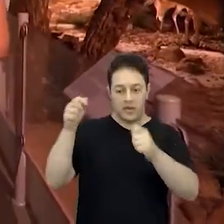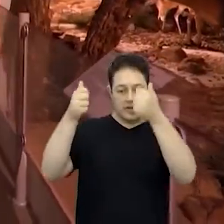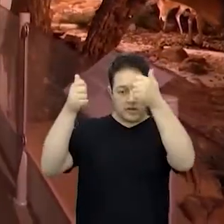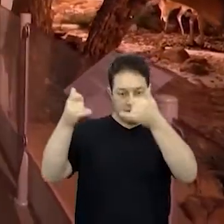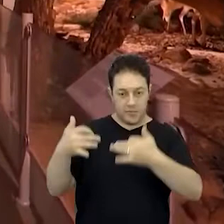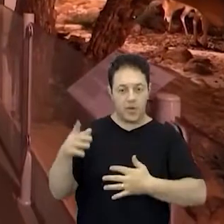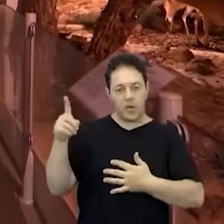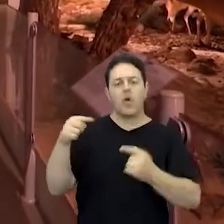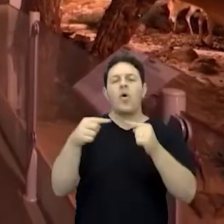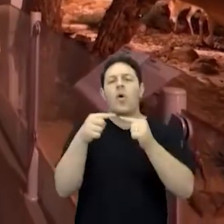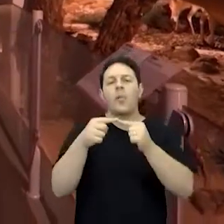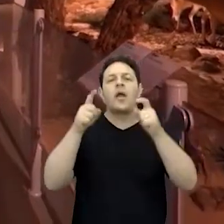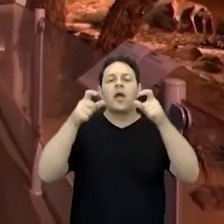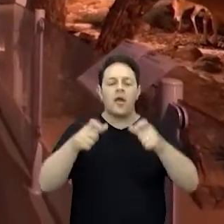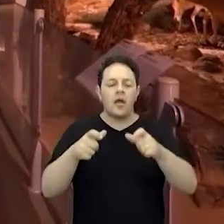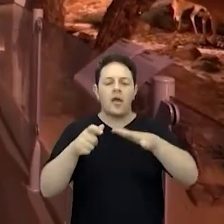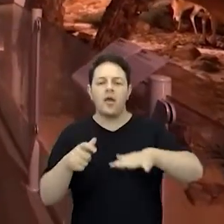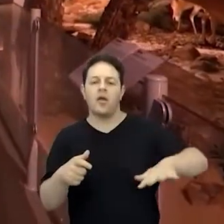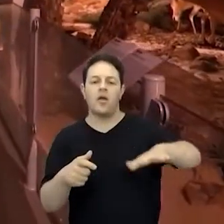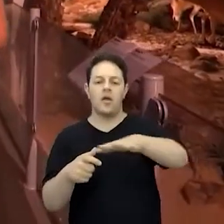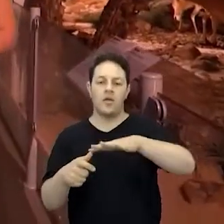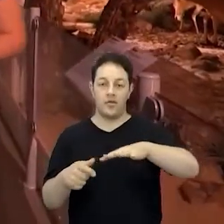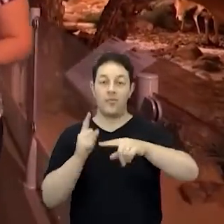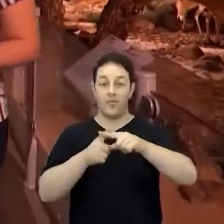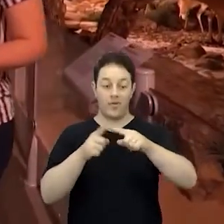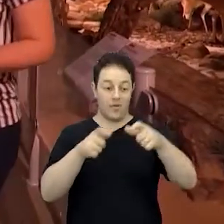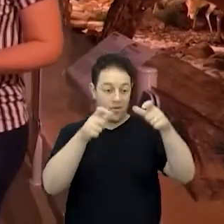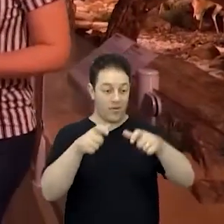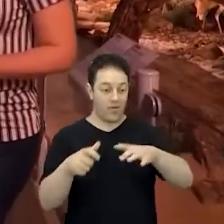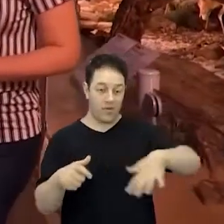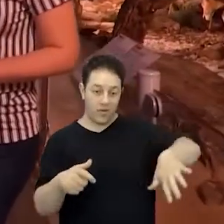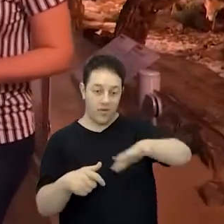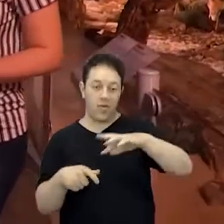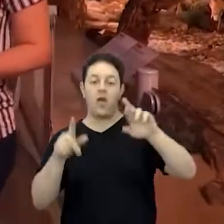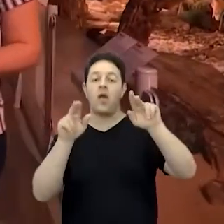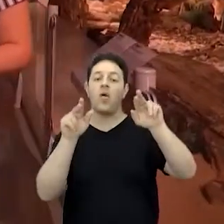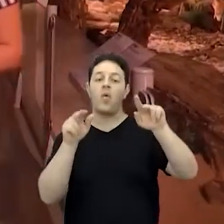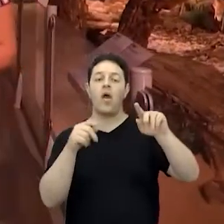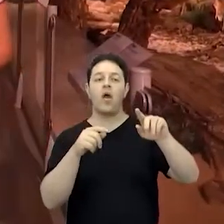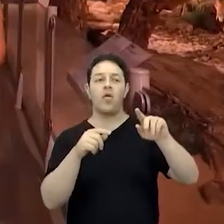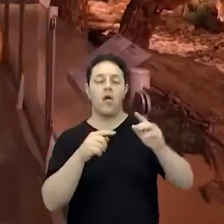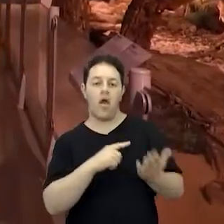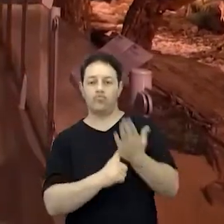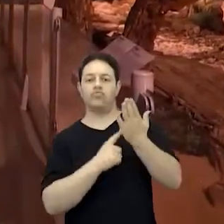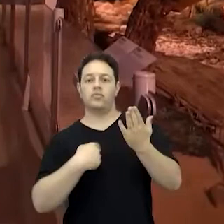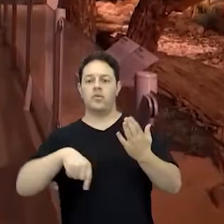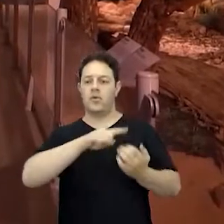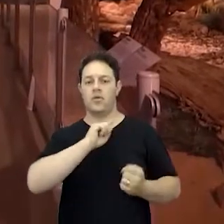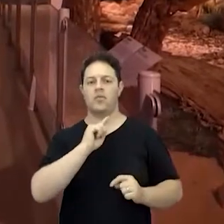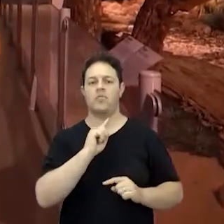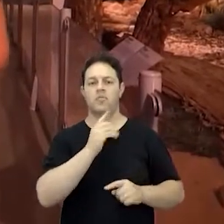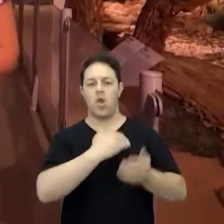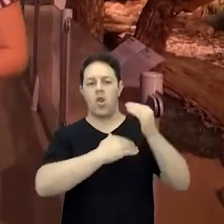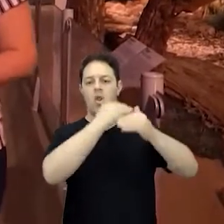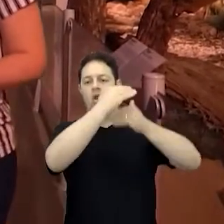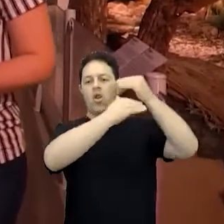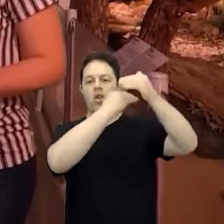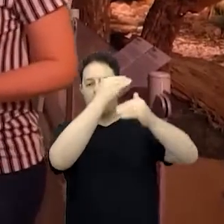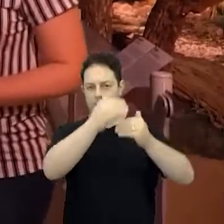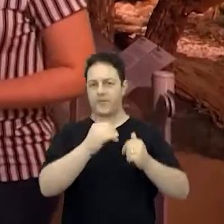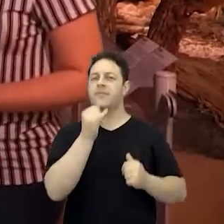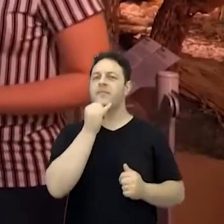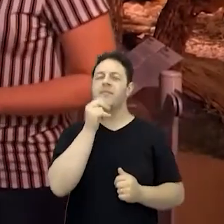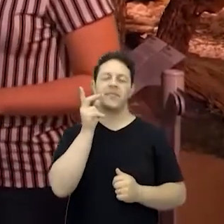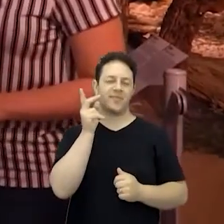o o ambiente né porque o ambiente ele é um pontapé para a evolução né então a gente tinha essa